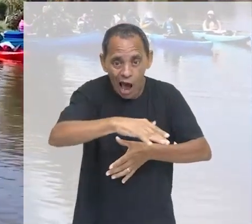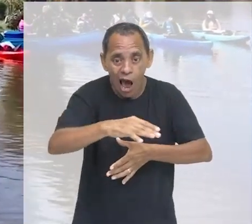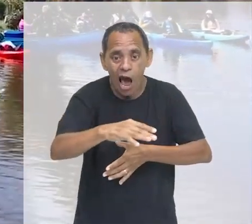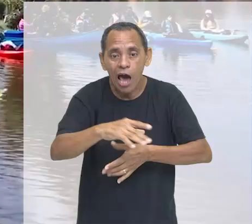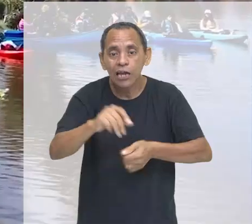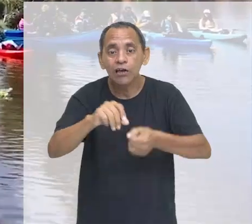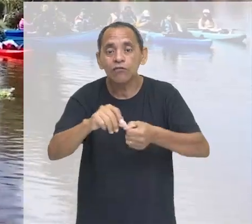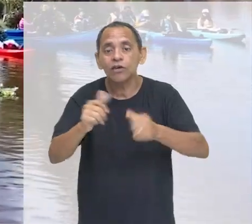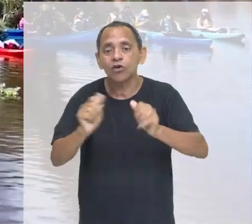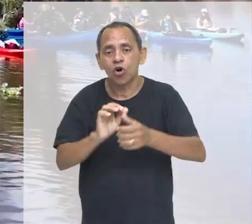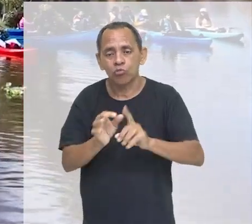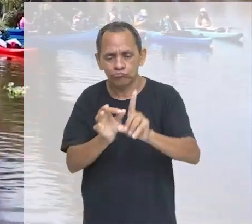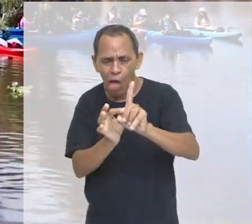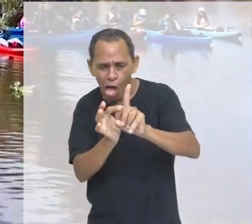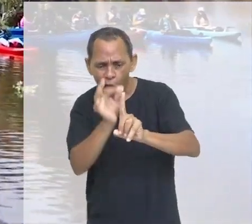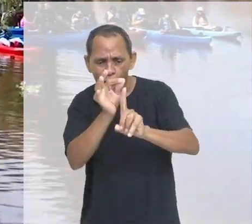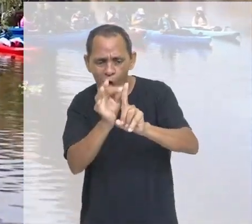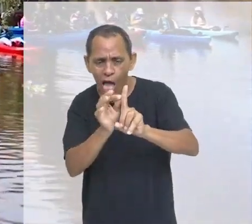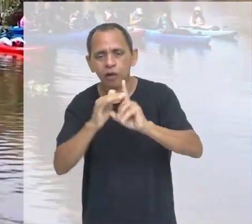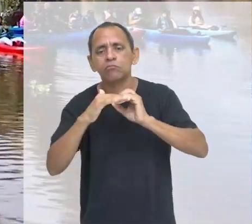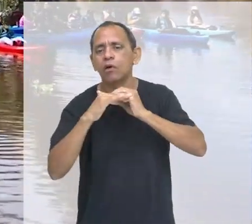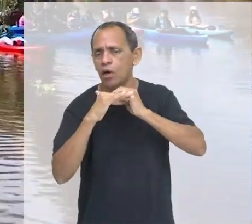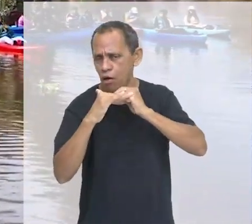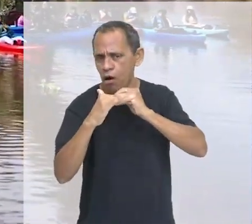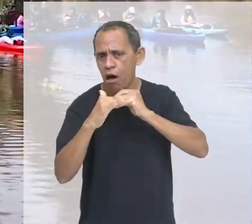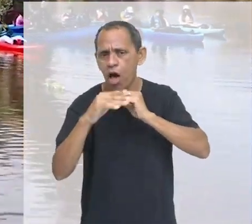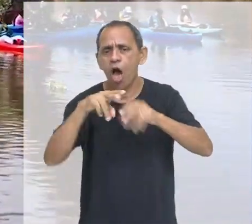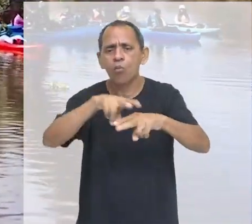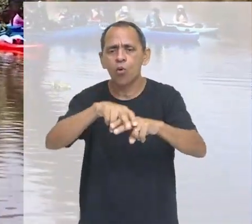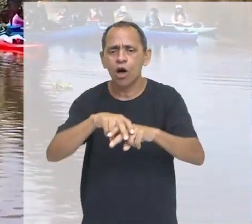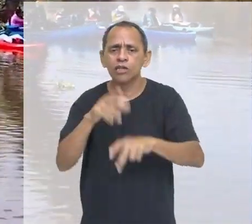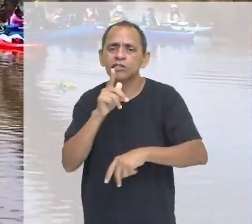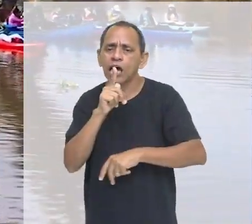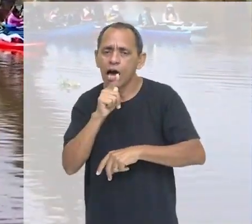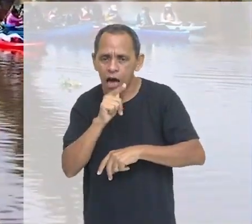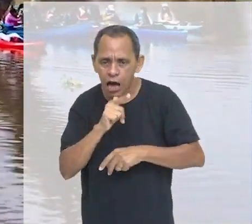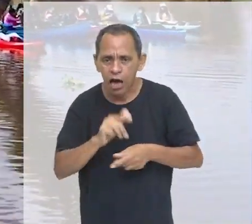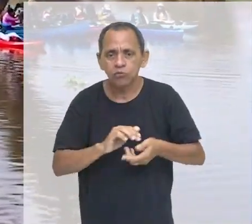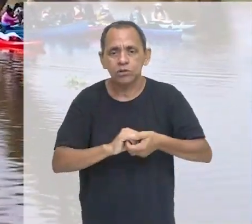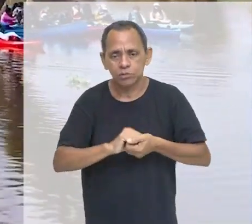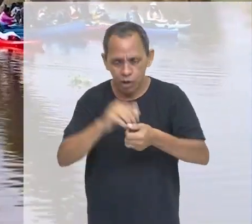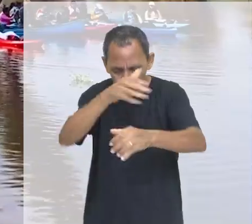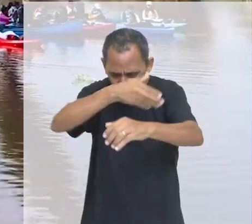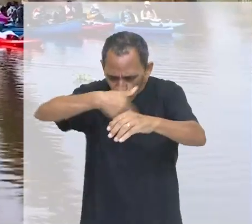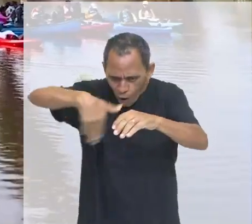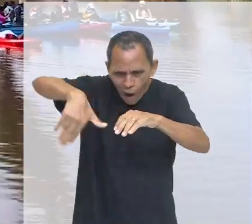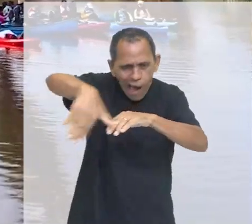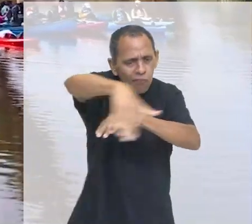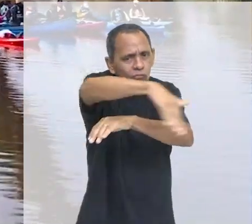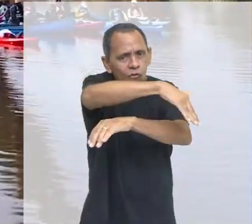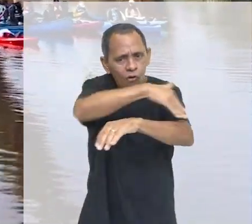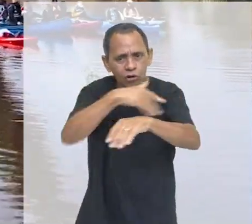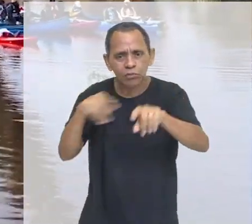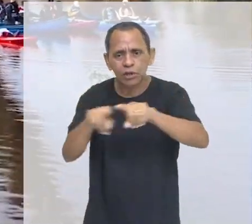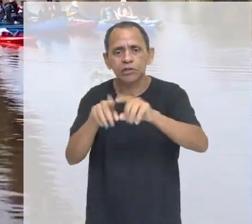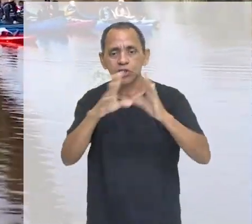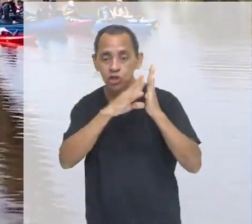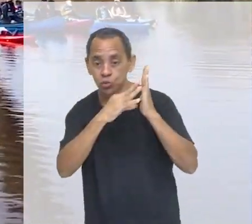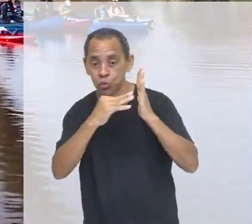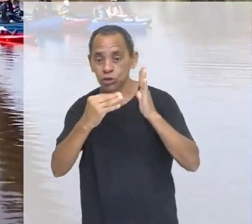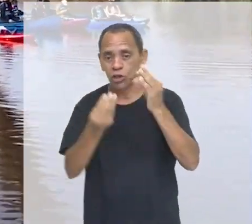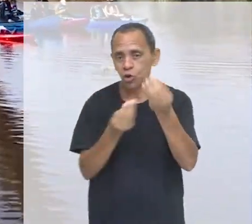com temperatura estabilizada por conta da água que cerca essas ilhas artificiais. E esse